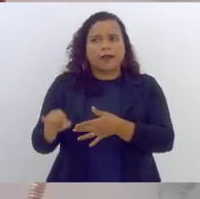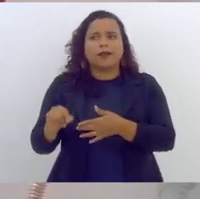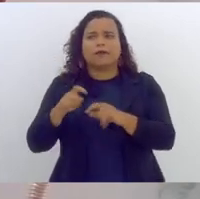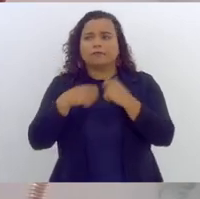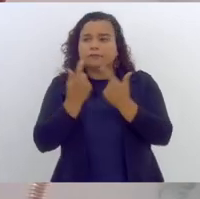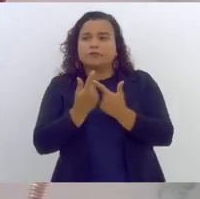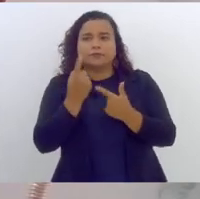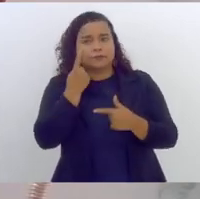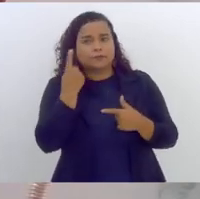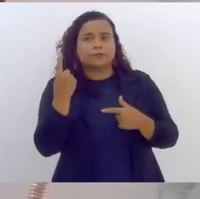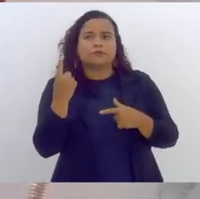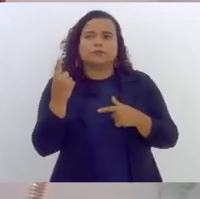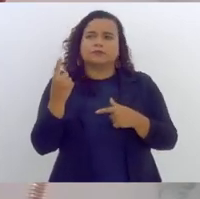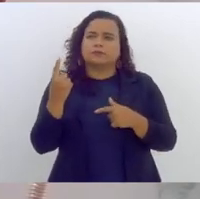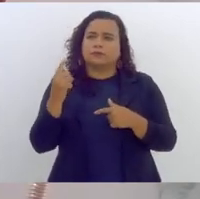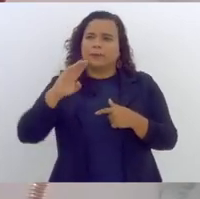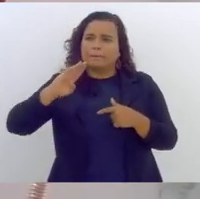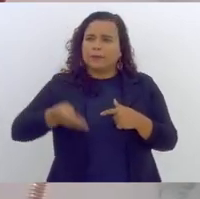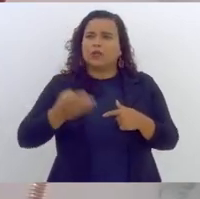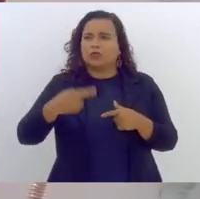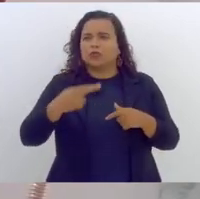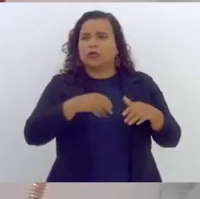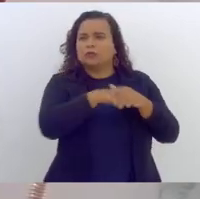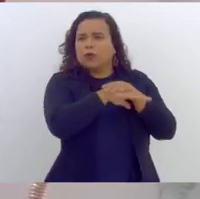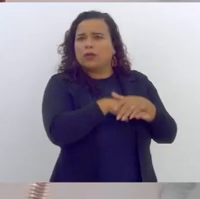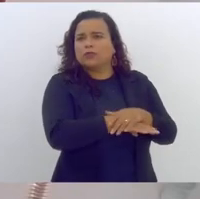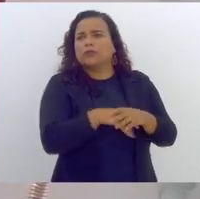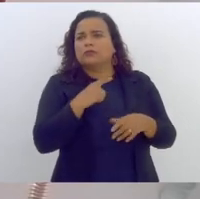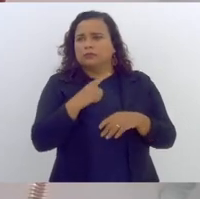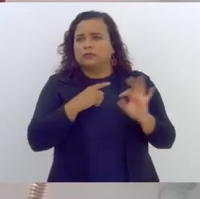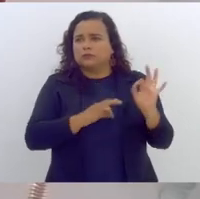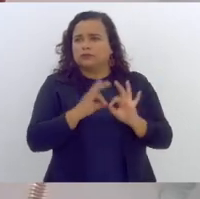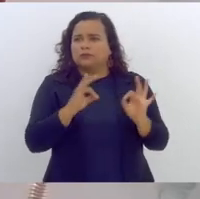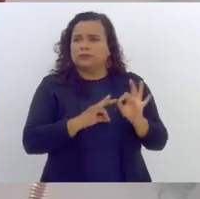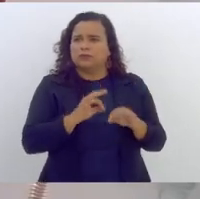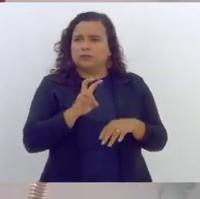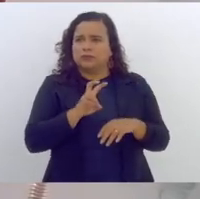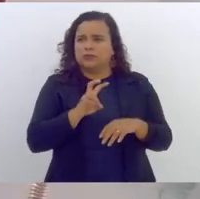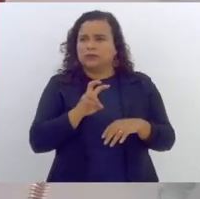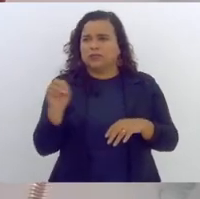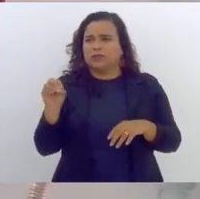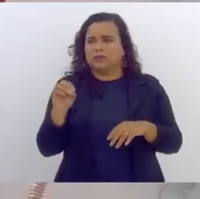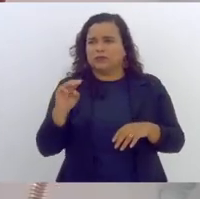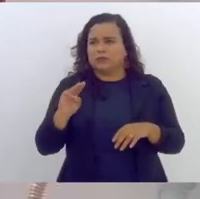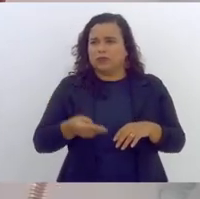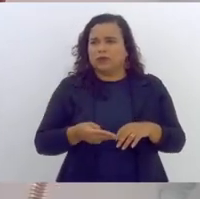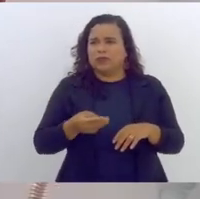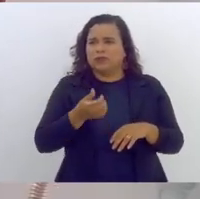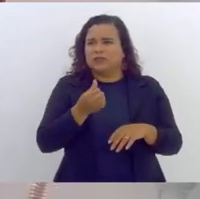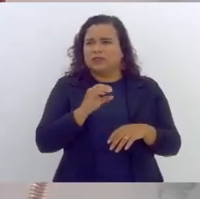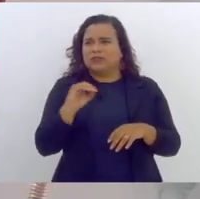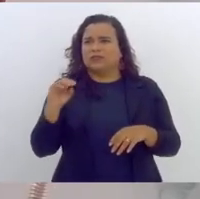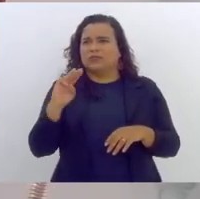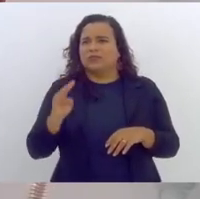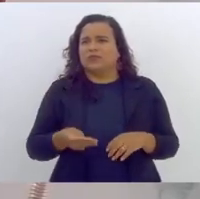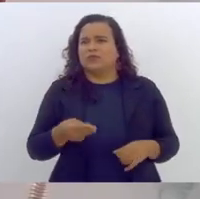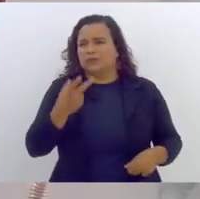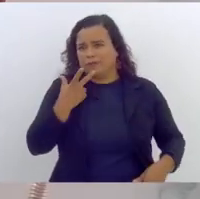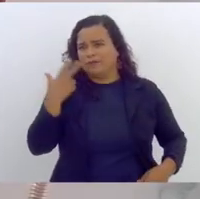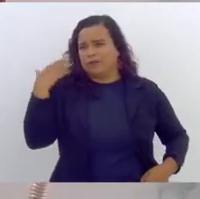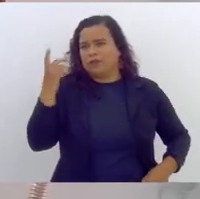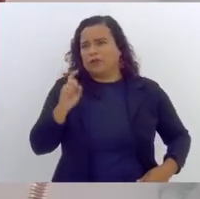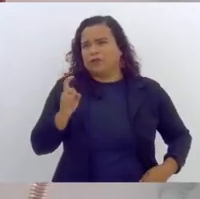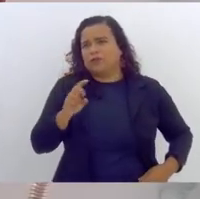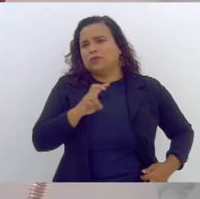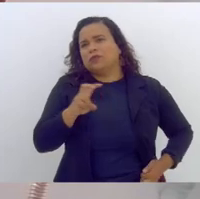tem alguns bilhões de reais parados no caixa não esquento os 600 milhões o presidente falou na última reunião